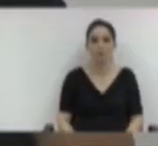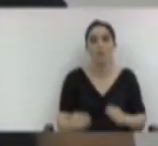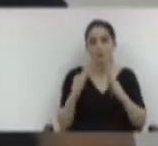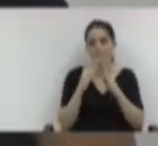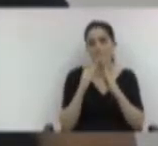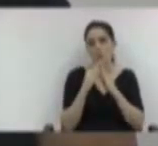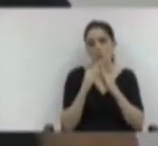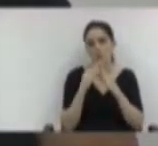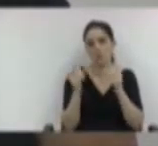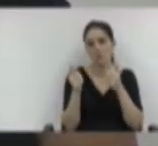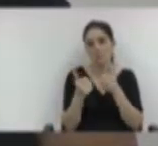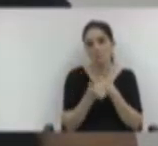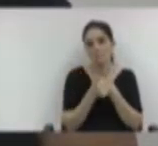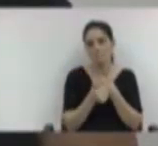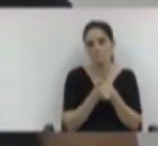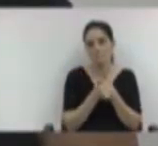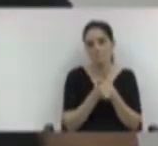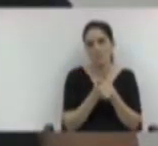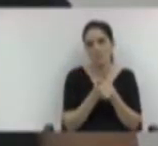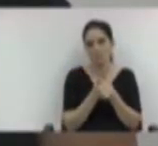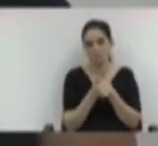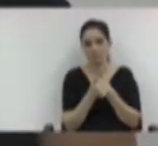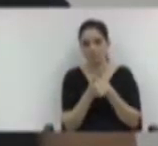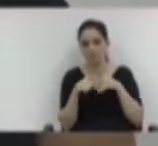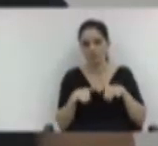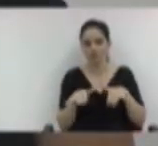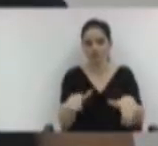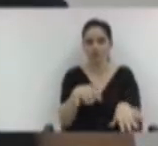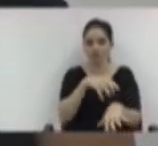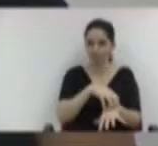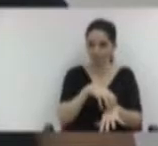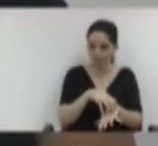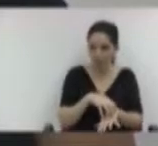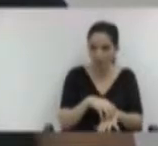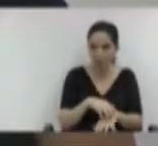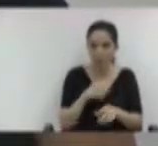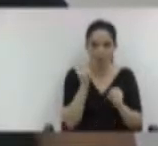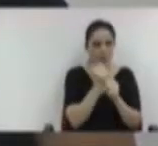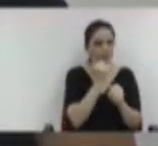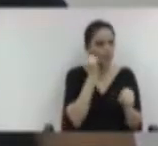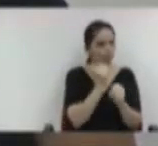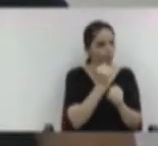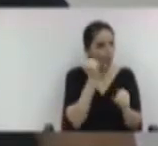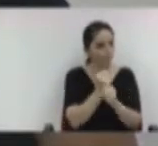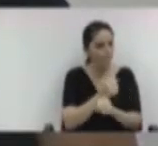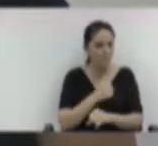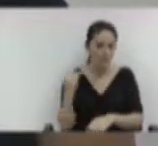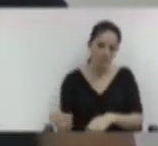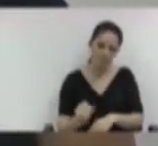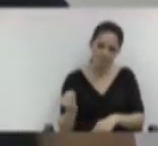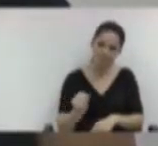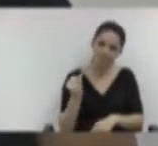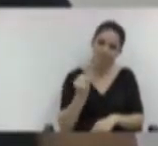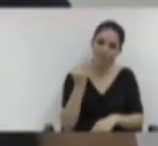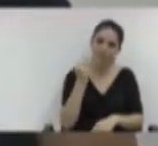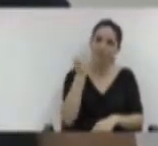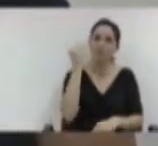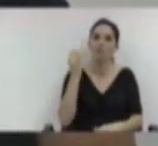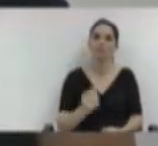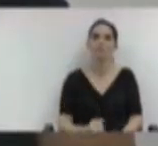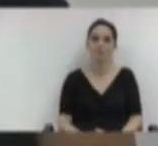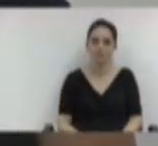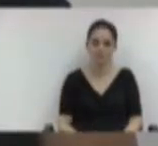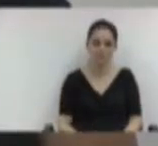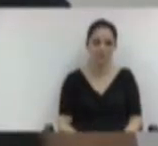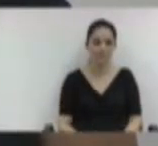região. E nós, quando nós tratamos de uma obra de tão grande magnitude, porque é muito